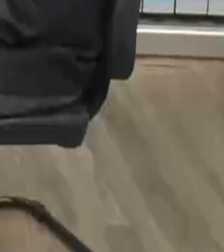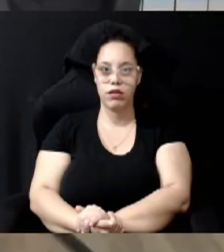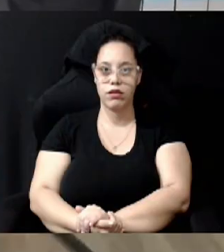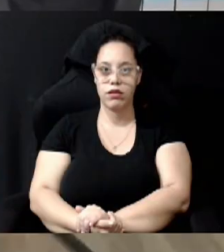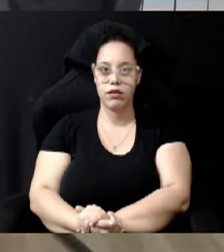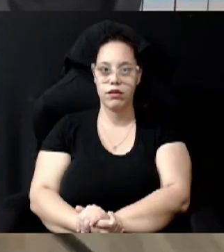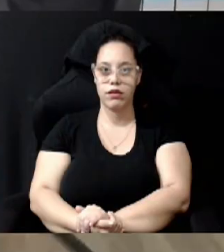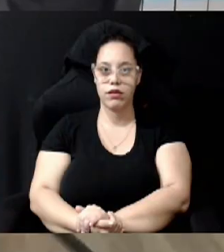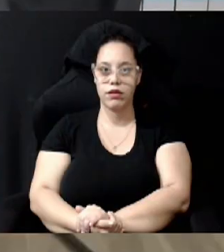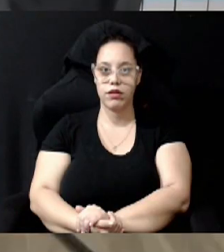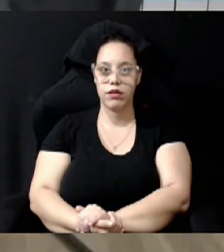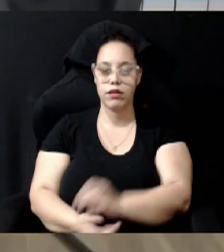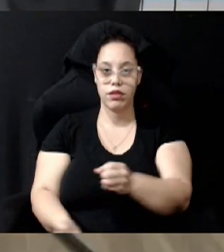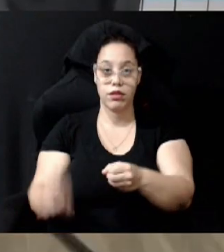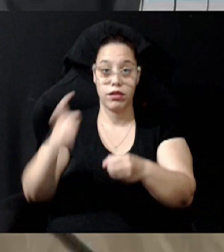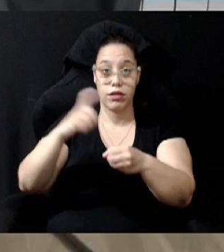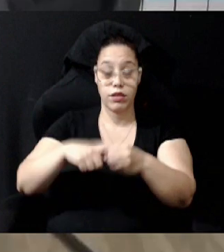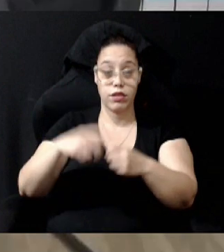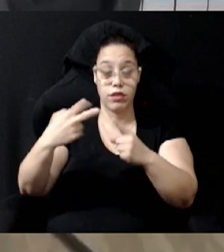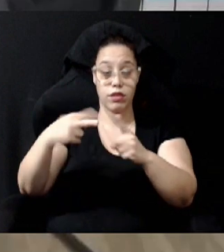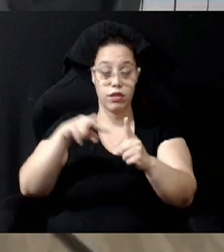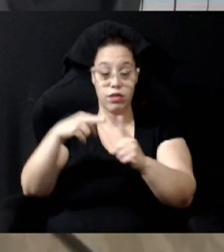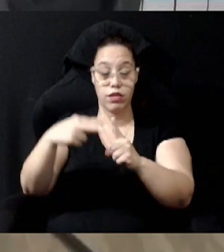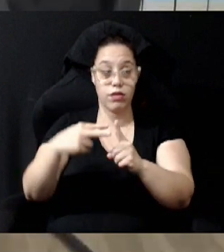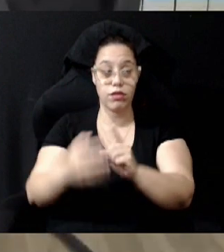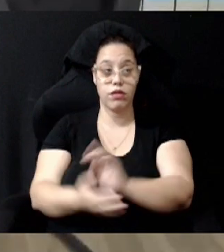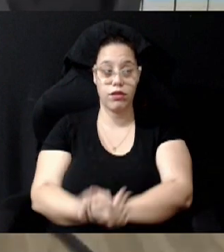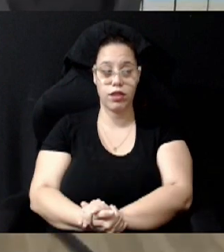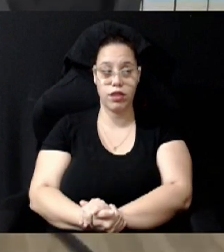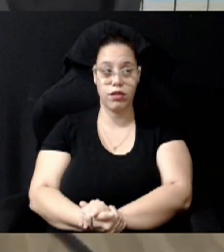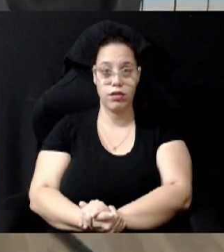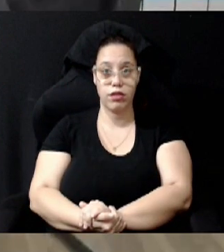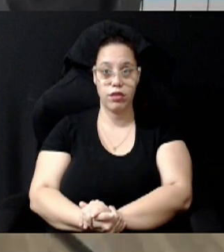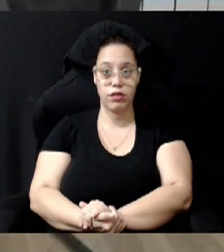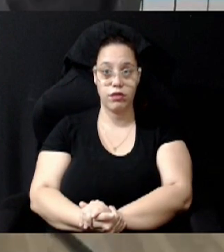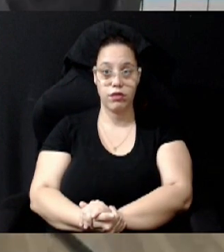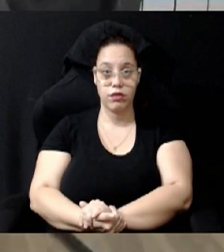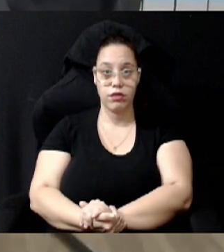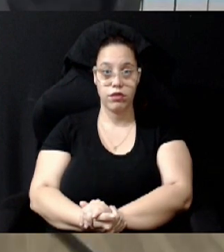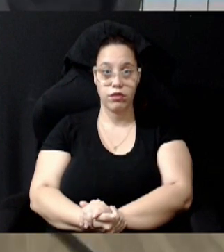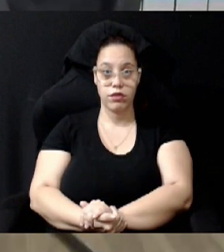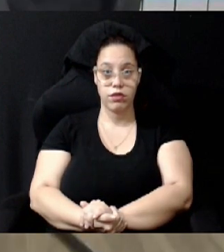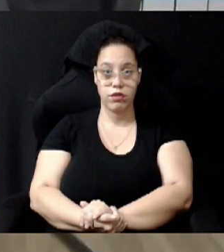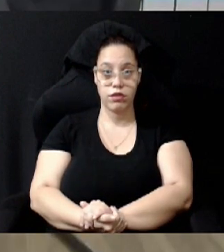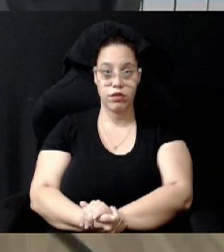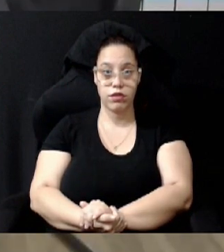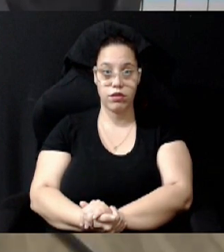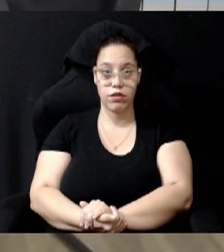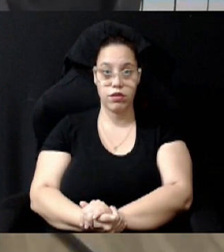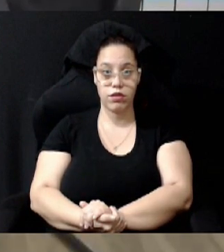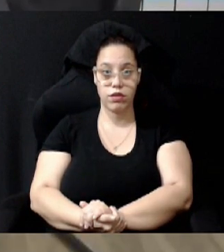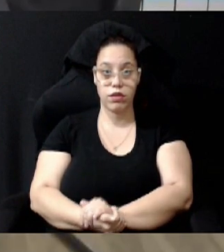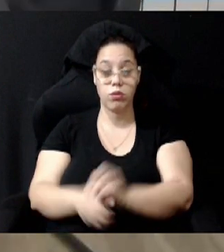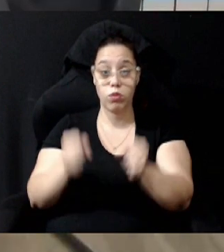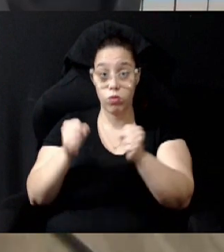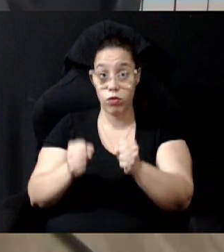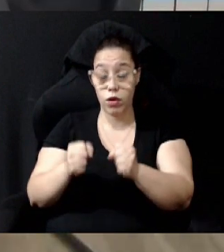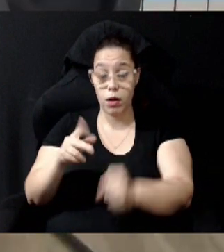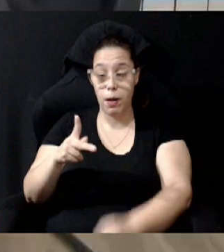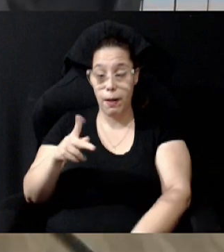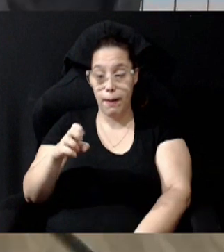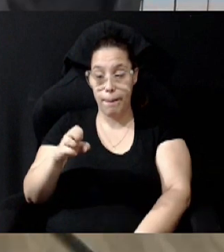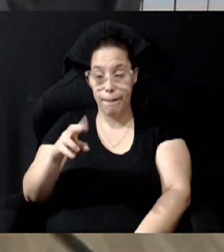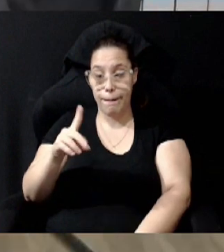Estamos de volta com o nosso ponto de vista, já em mãos, tensão entre poderes, Pedro Benedito